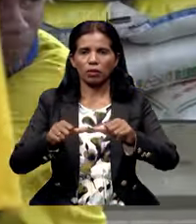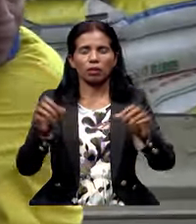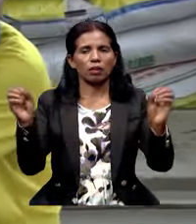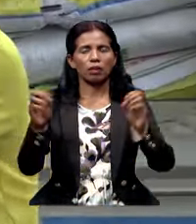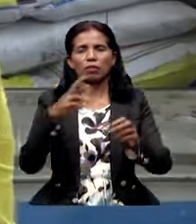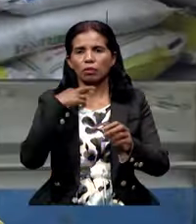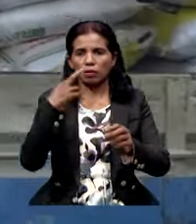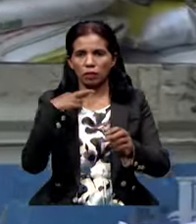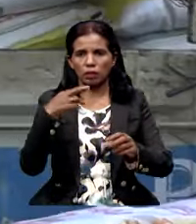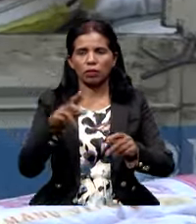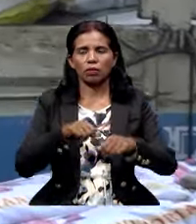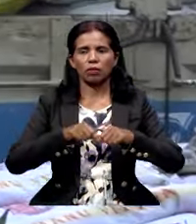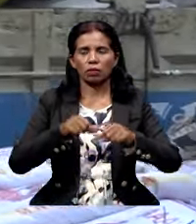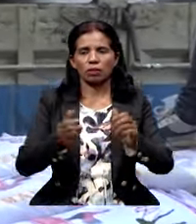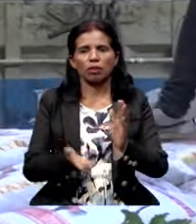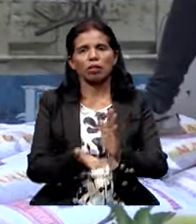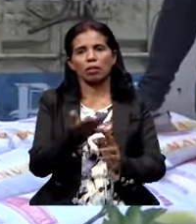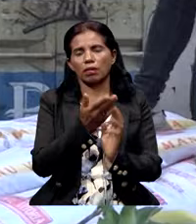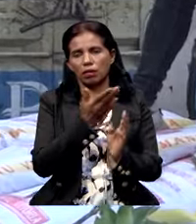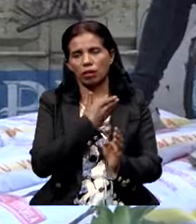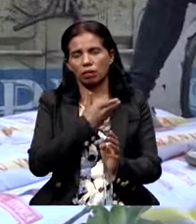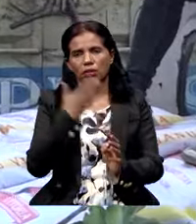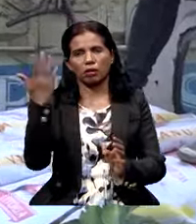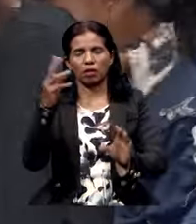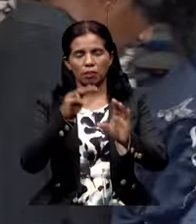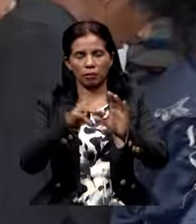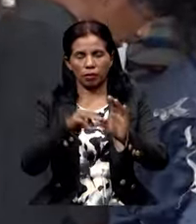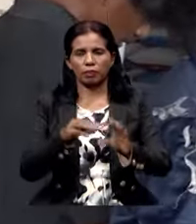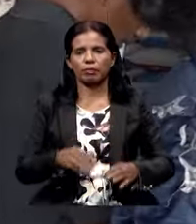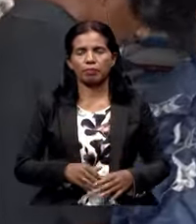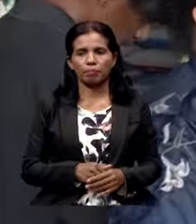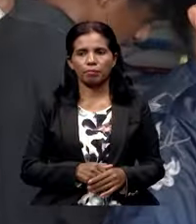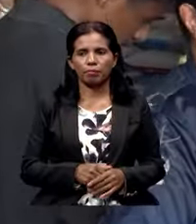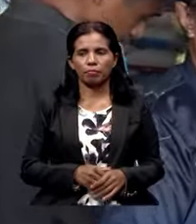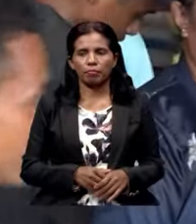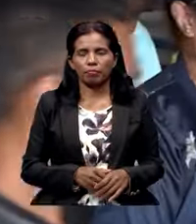folim FOS nebe continua as iha mercado. Romaldo Neves, Rafael dos Reis, ZMN.